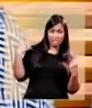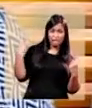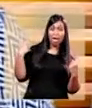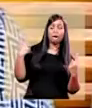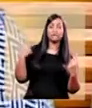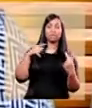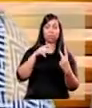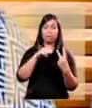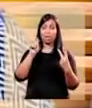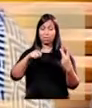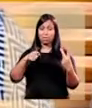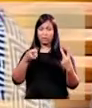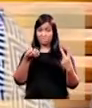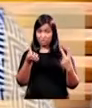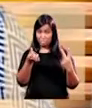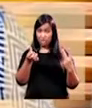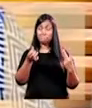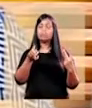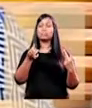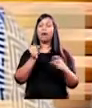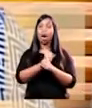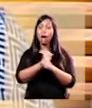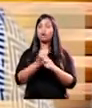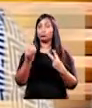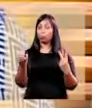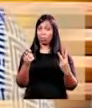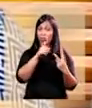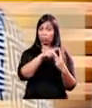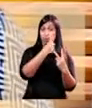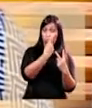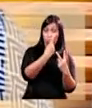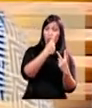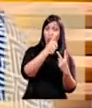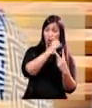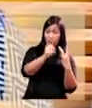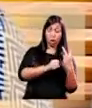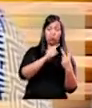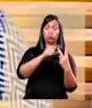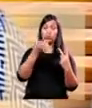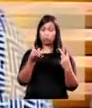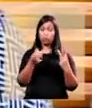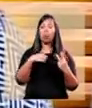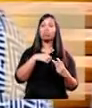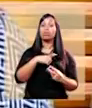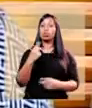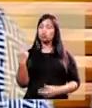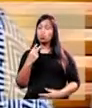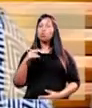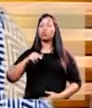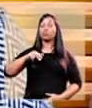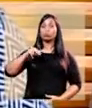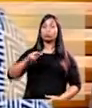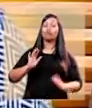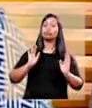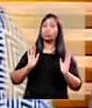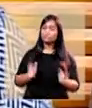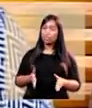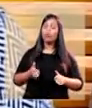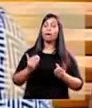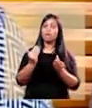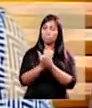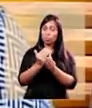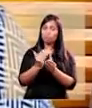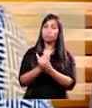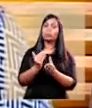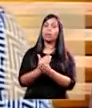ano completo a 6 anos. E destes 8, nós temos 2, que é um grupo de irmãos, né? 2 irmãos que já estão